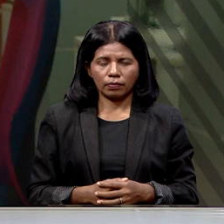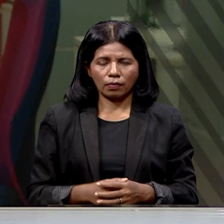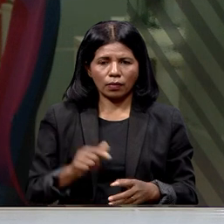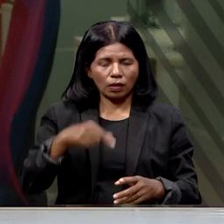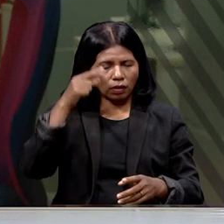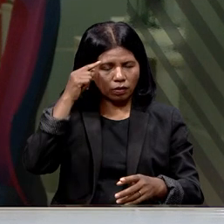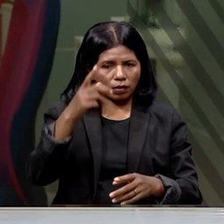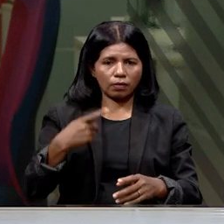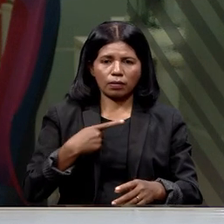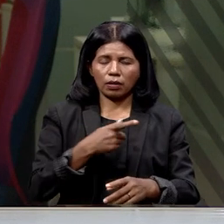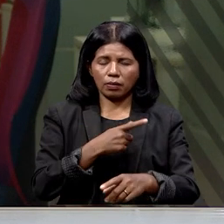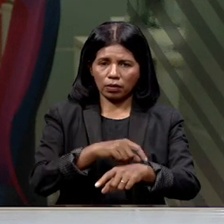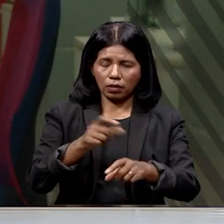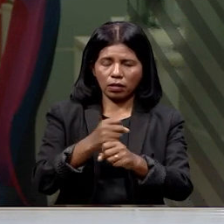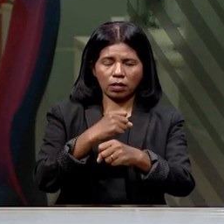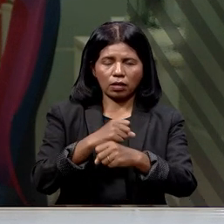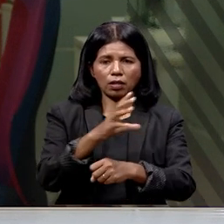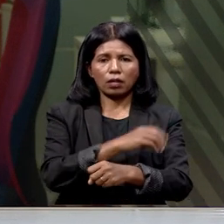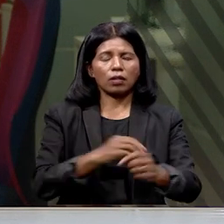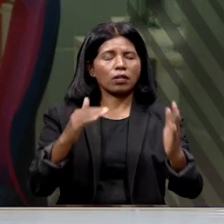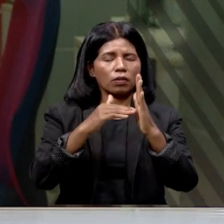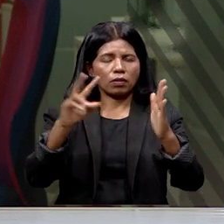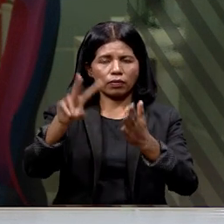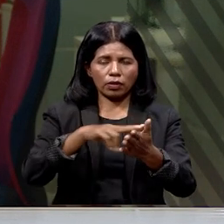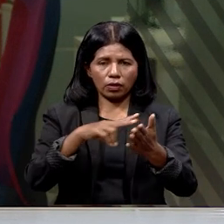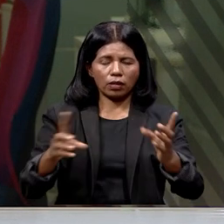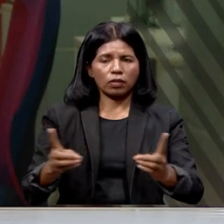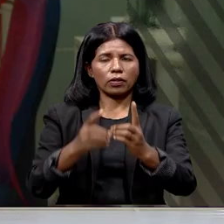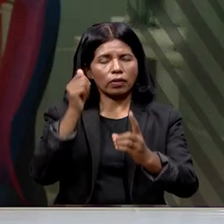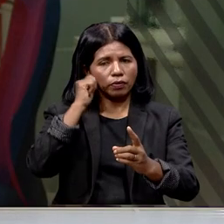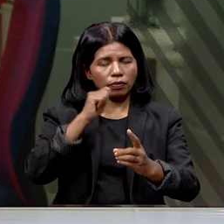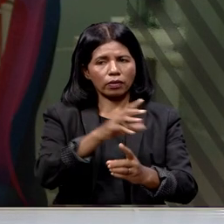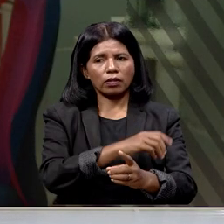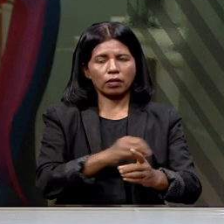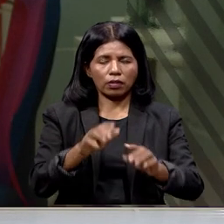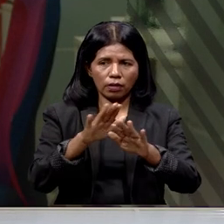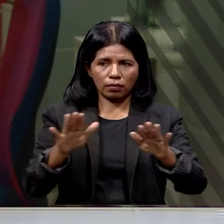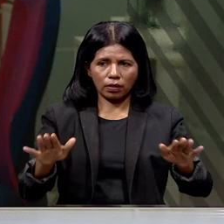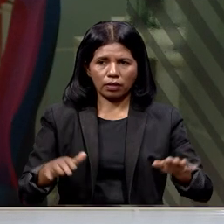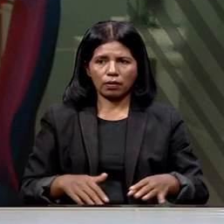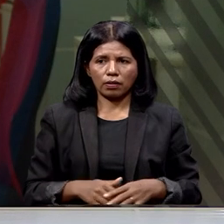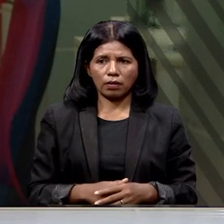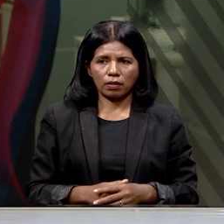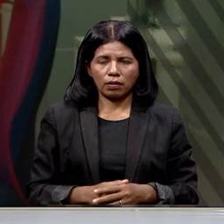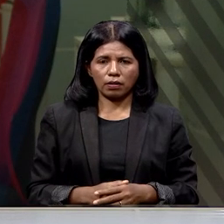Governo, Parlamento Nacional lança campanha contra a violência sobre o feto no feto Labarek.